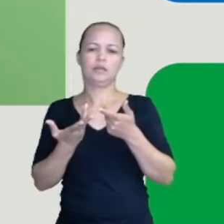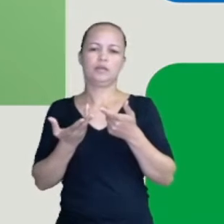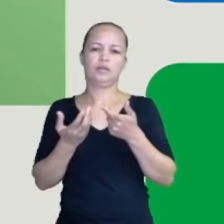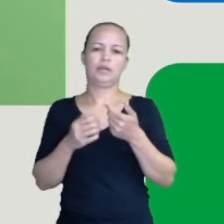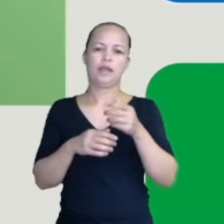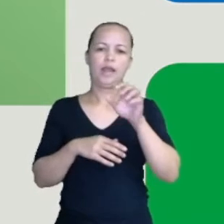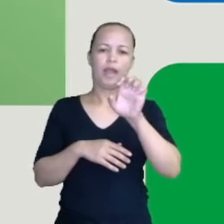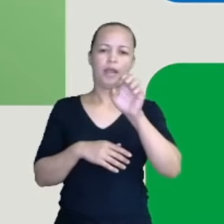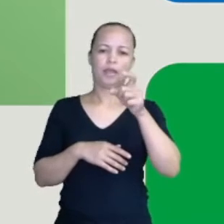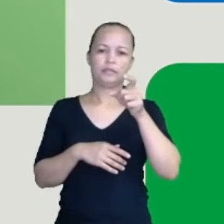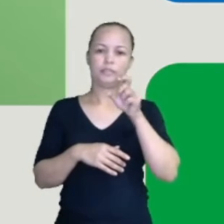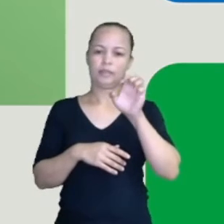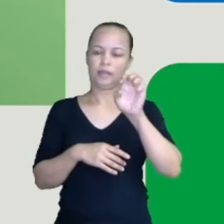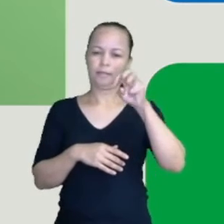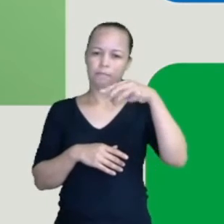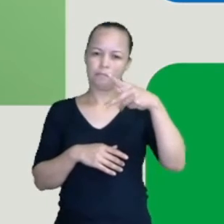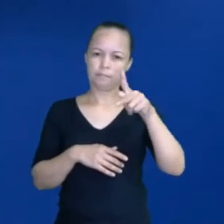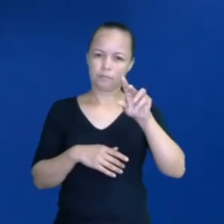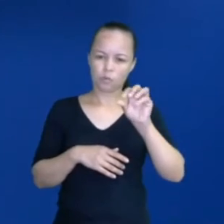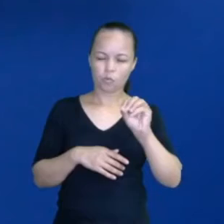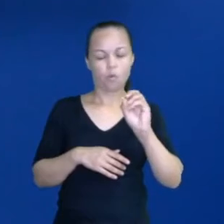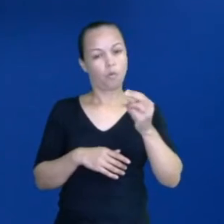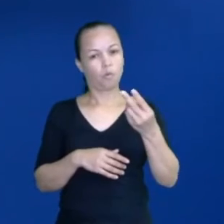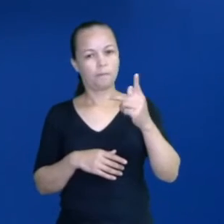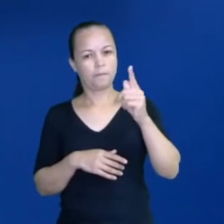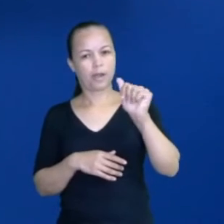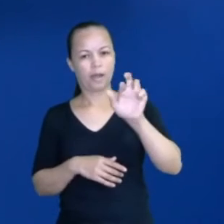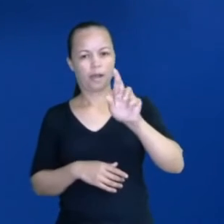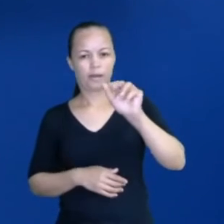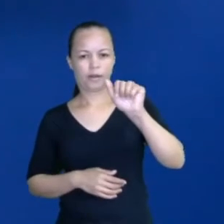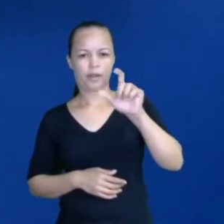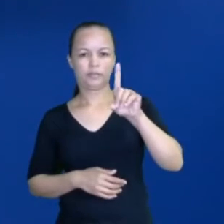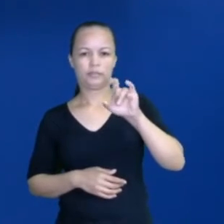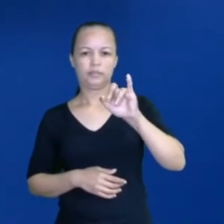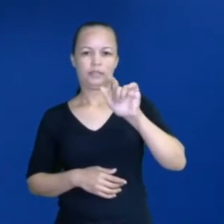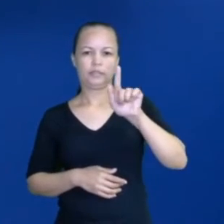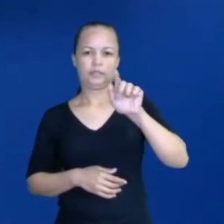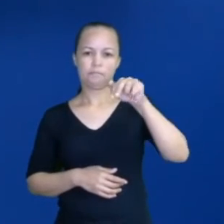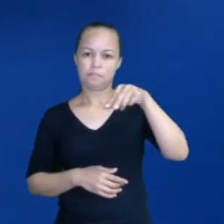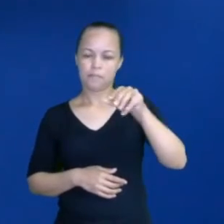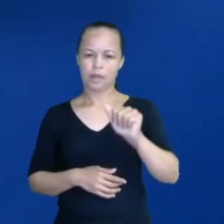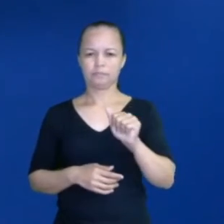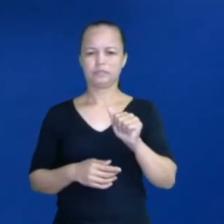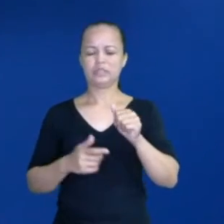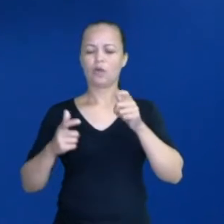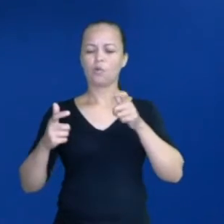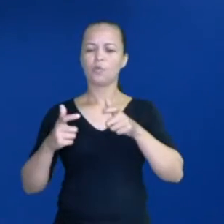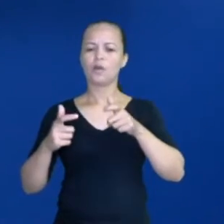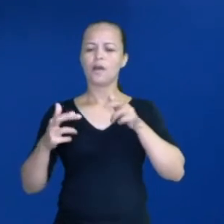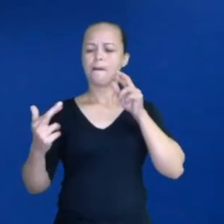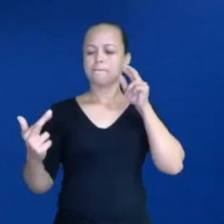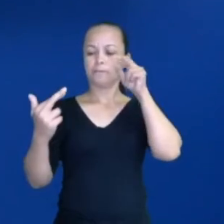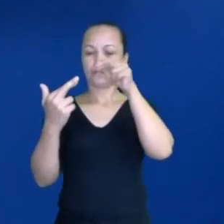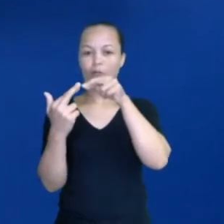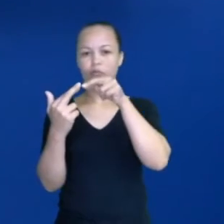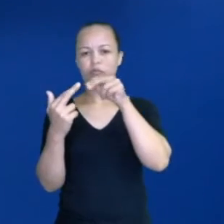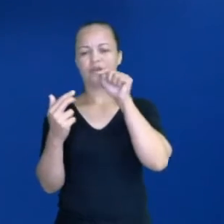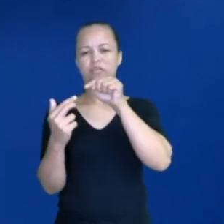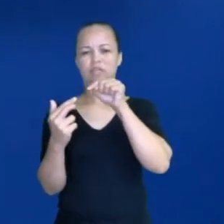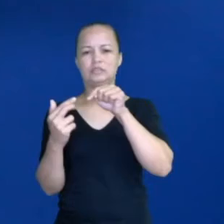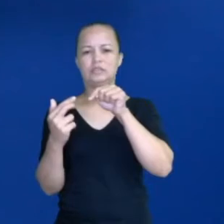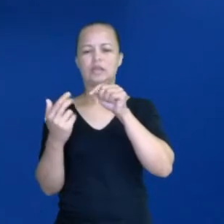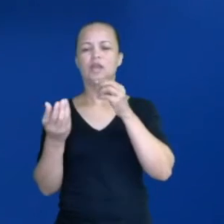paradigma. Ele é um ponto de referência para a geração atual. Ou seja, ponto de referência é